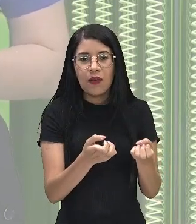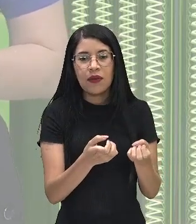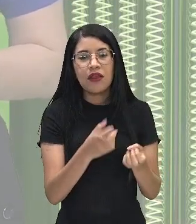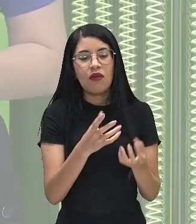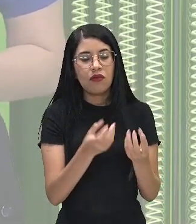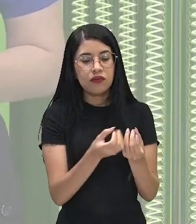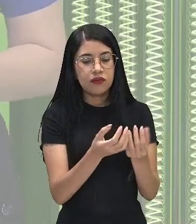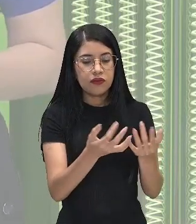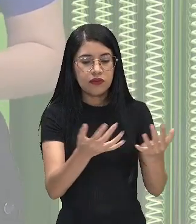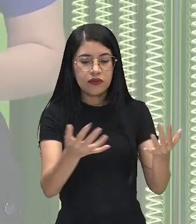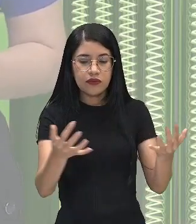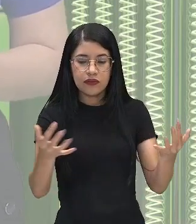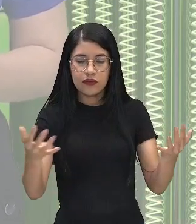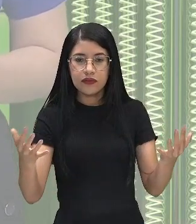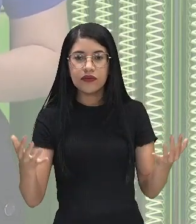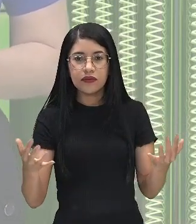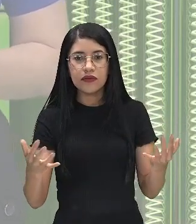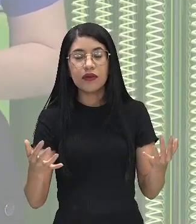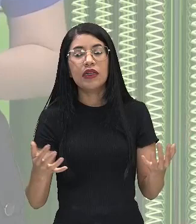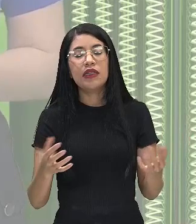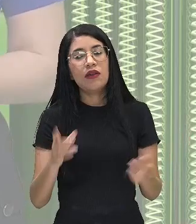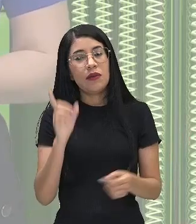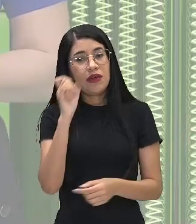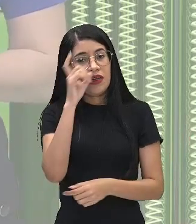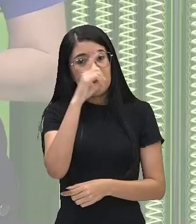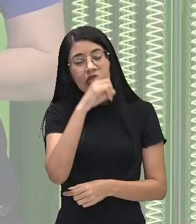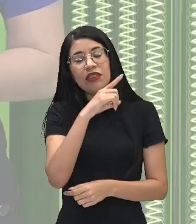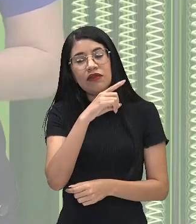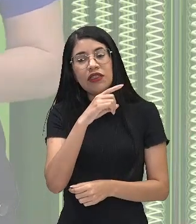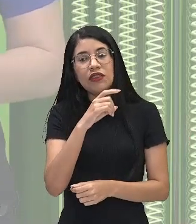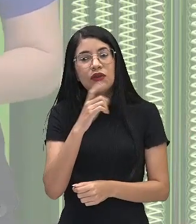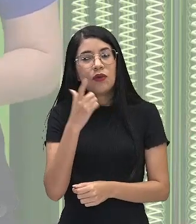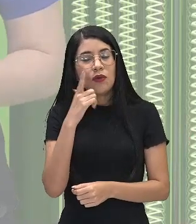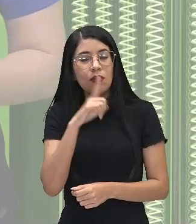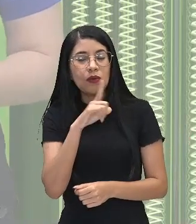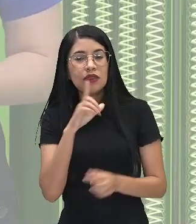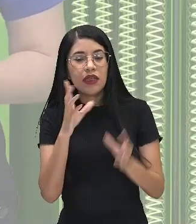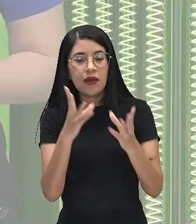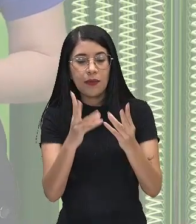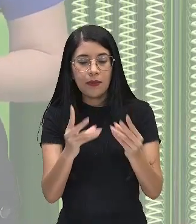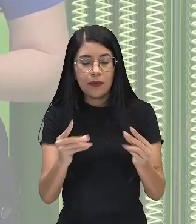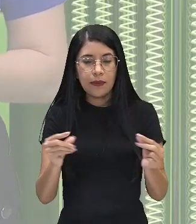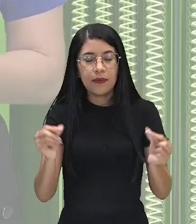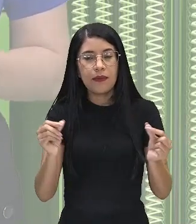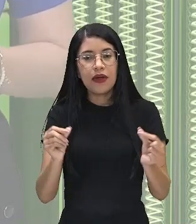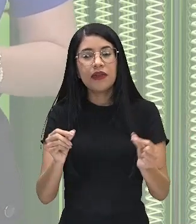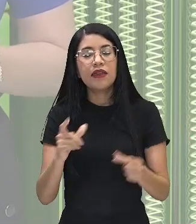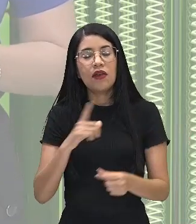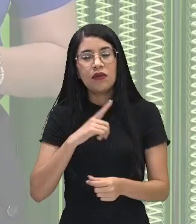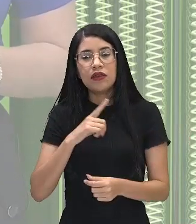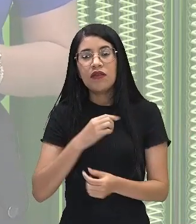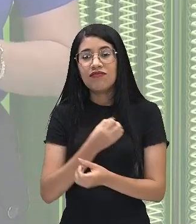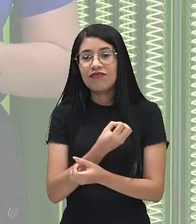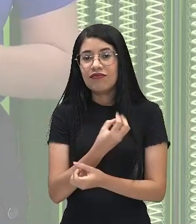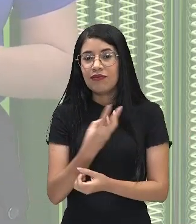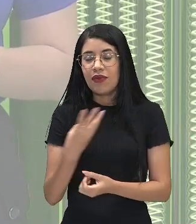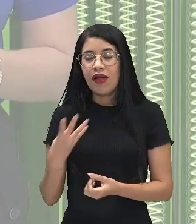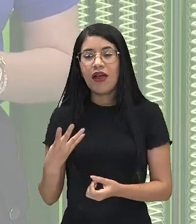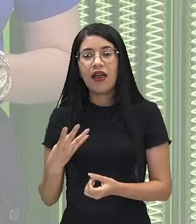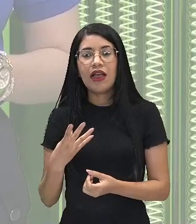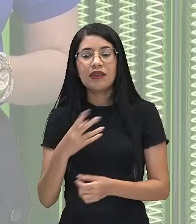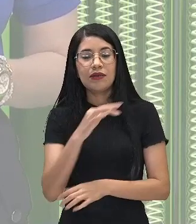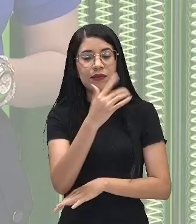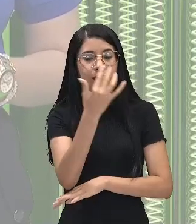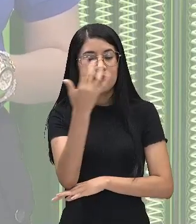muito rápido e aí é muito difícil de reverter a situação. E nós tivemos uma grande quantidade de